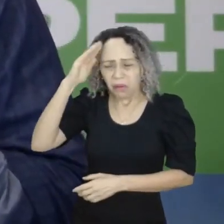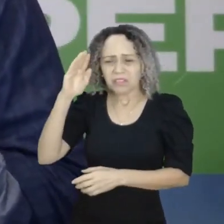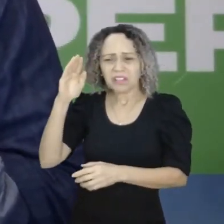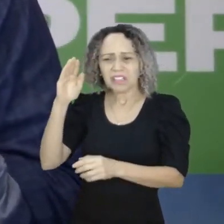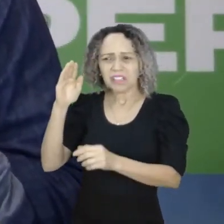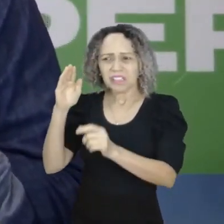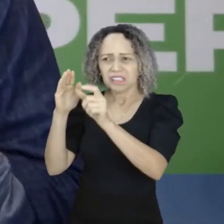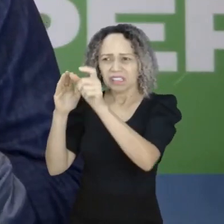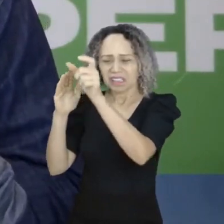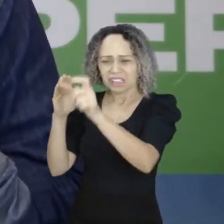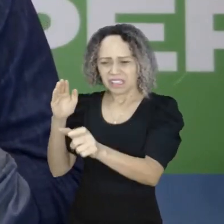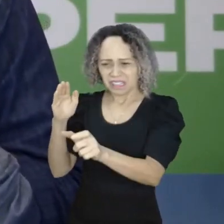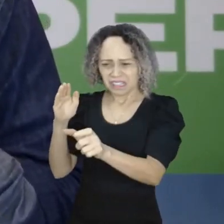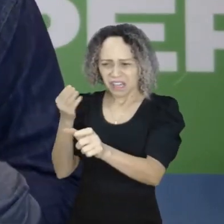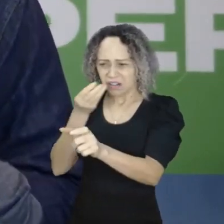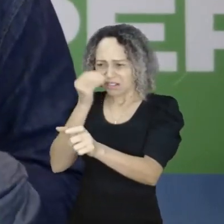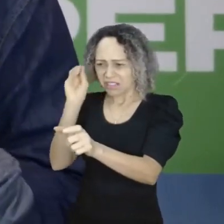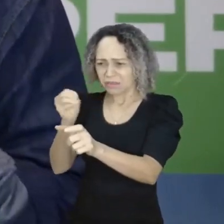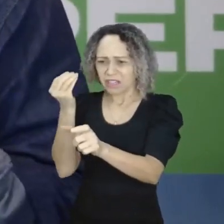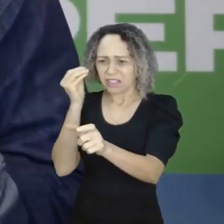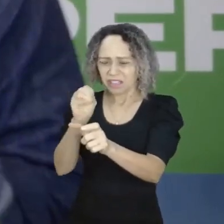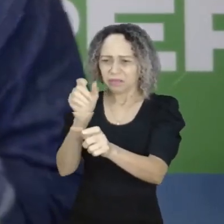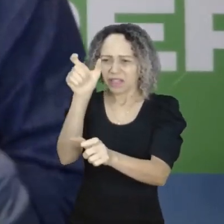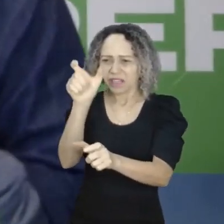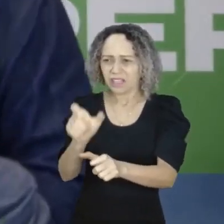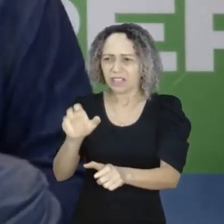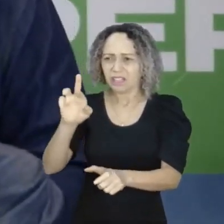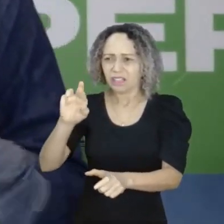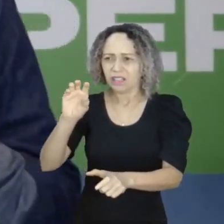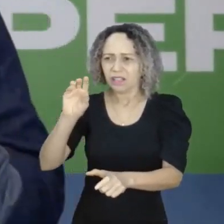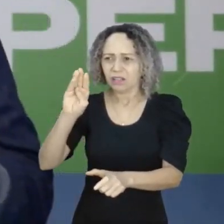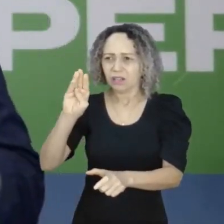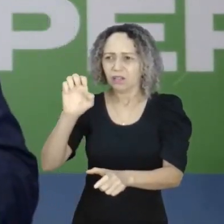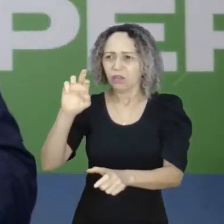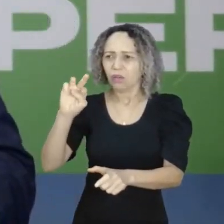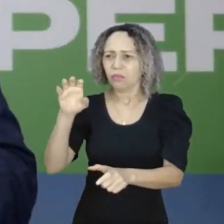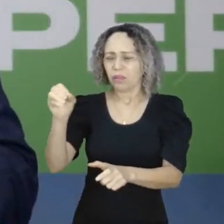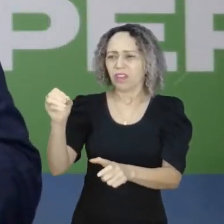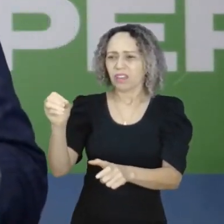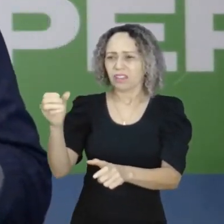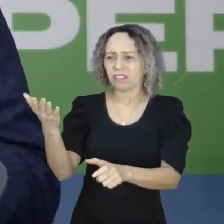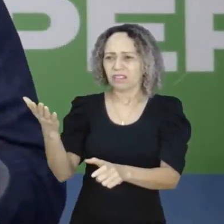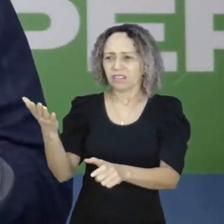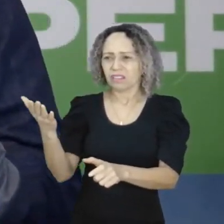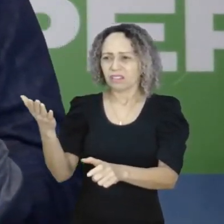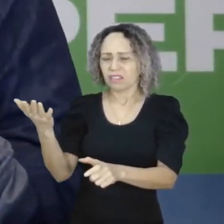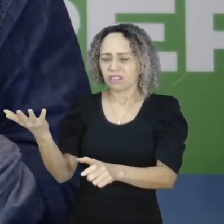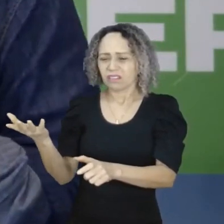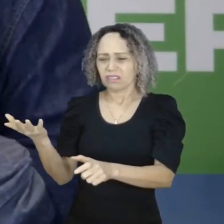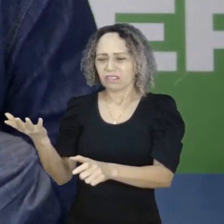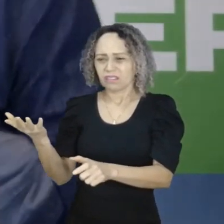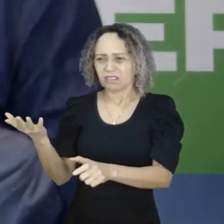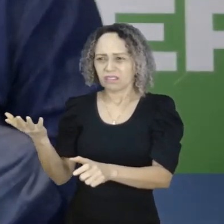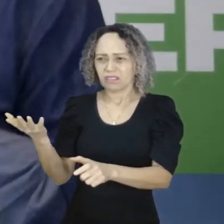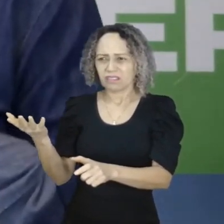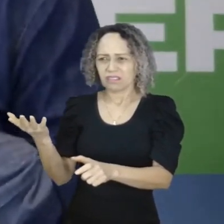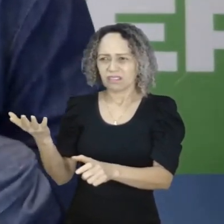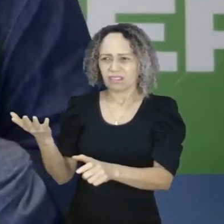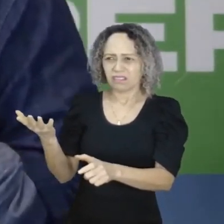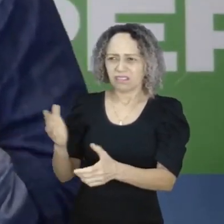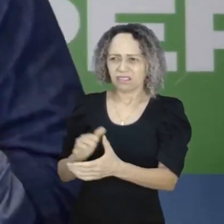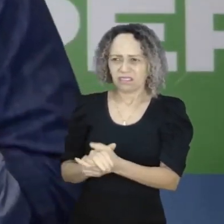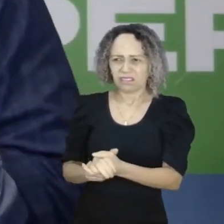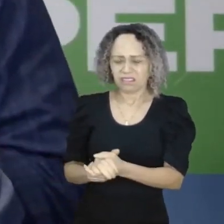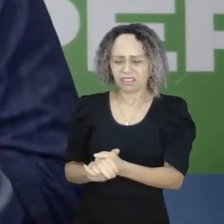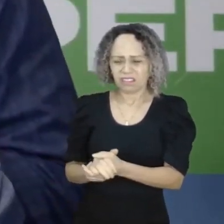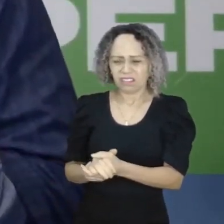eleições, um aliado que esteve com ele ofendendo a Suprema Corte, ofendendo a Justiça Eleitoral, e de repente ele fala que não conhece, chama o rapaz